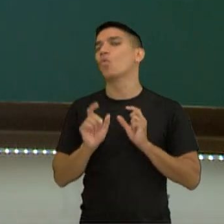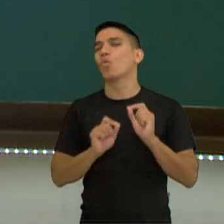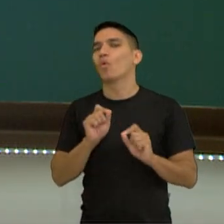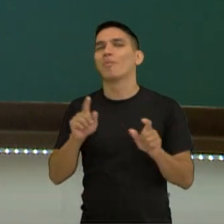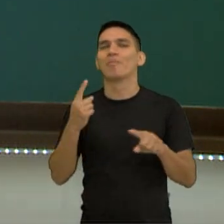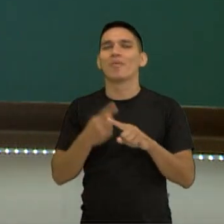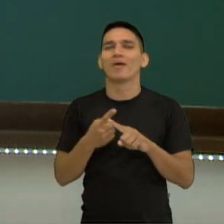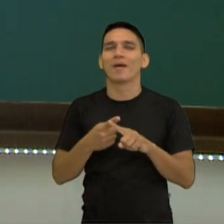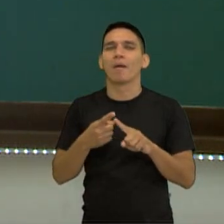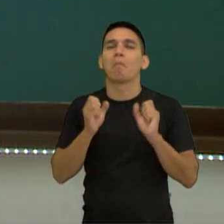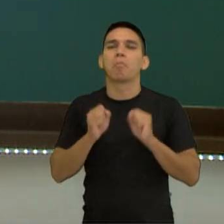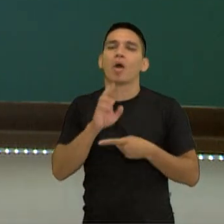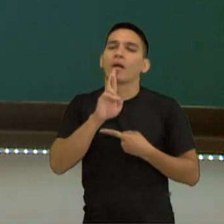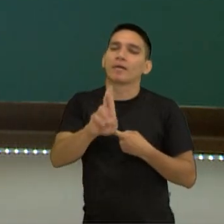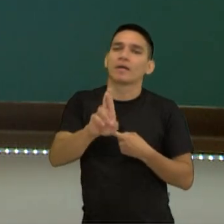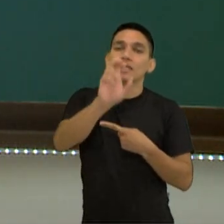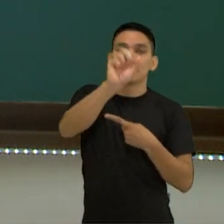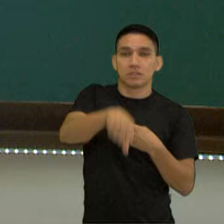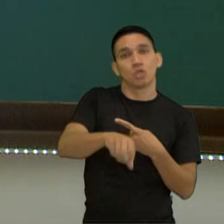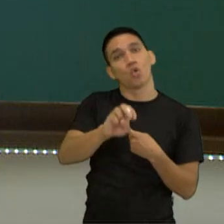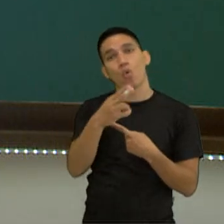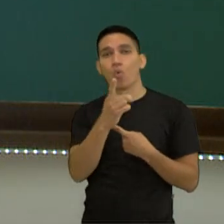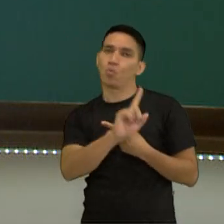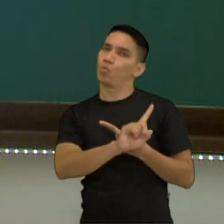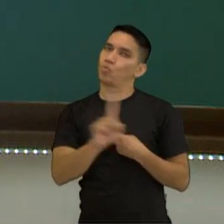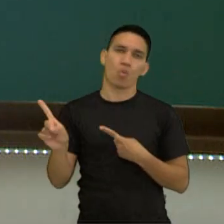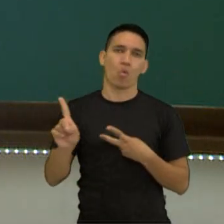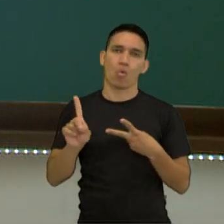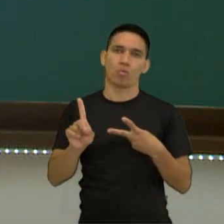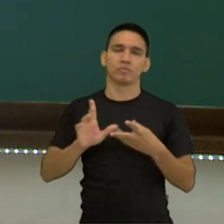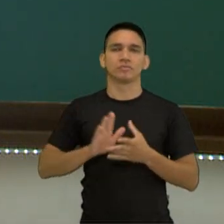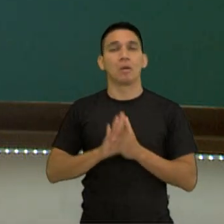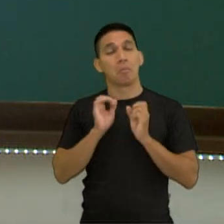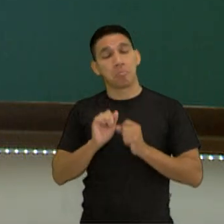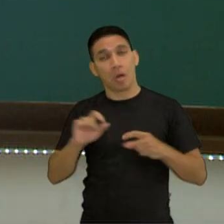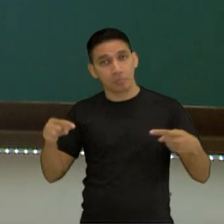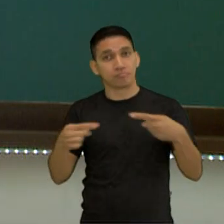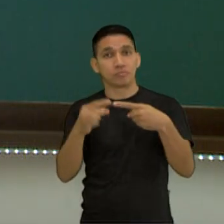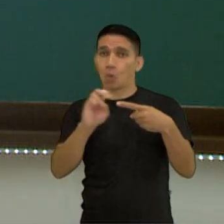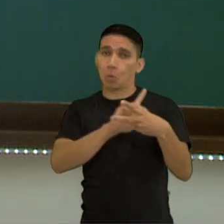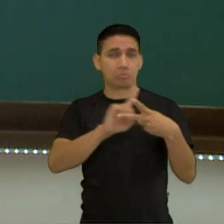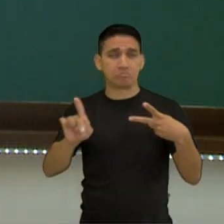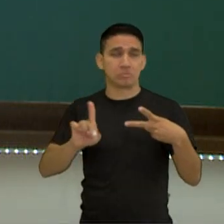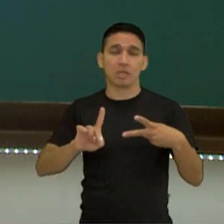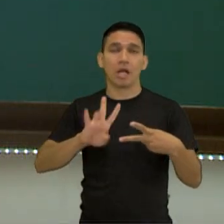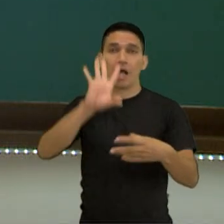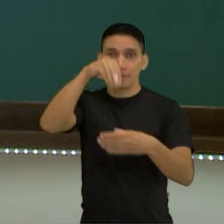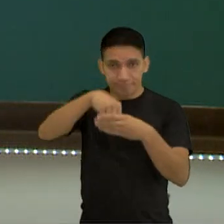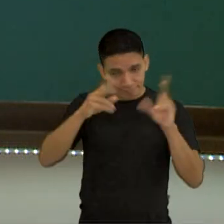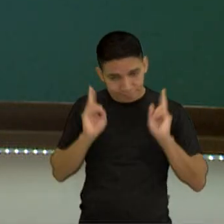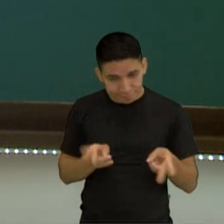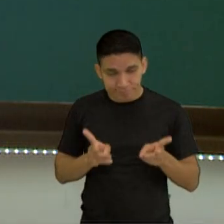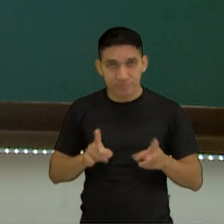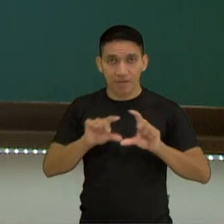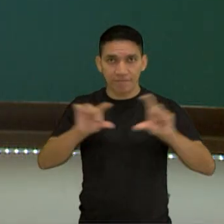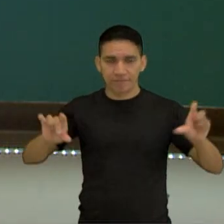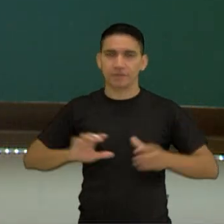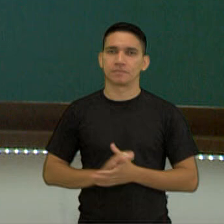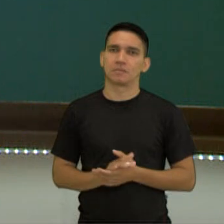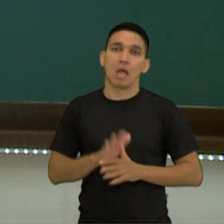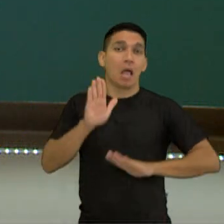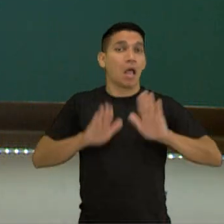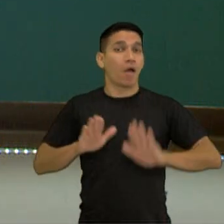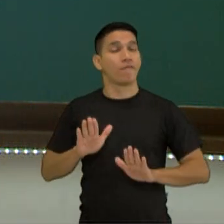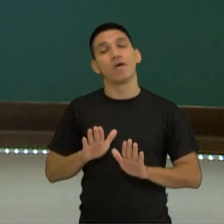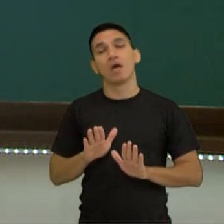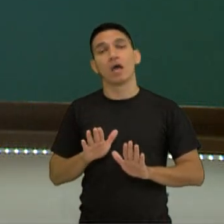como yes or no questions. Você confirma ou não a informação que já está dentro da frase. Para possíveis respostas